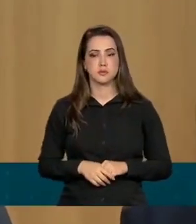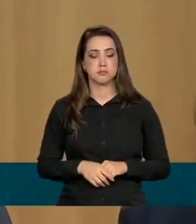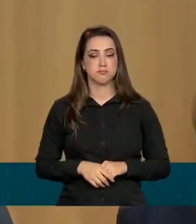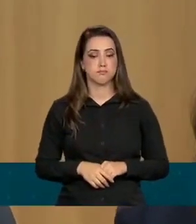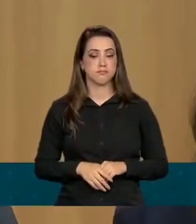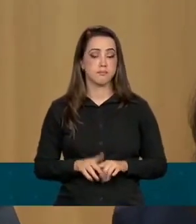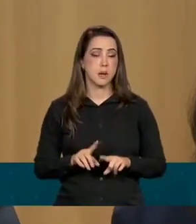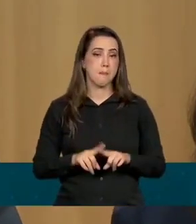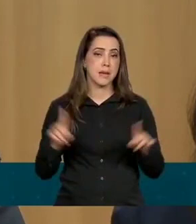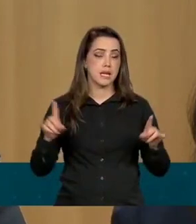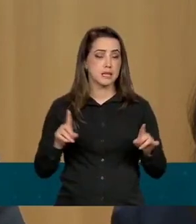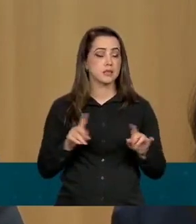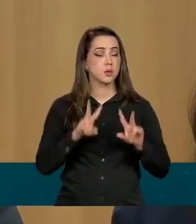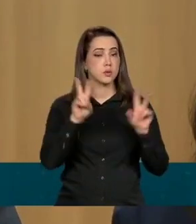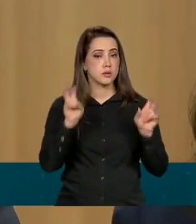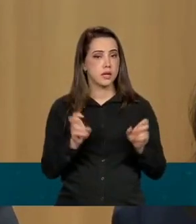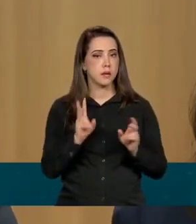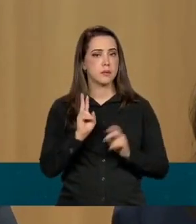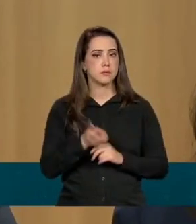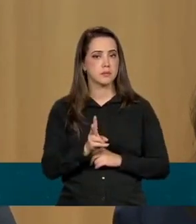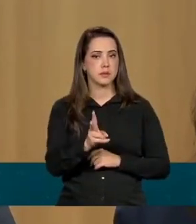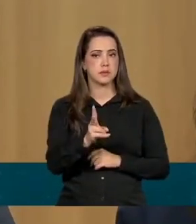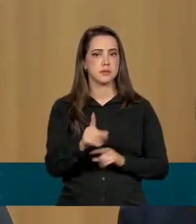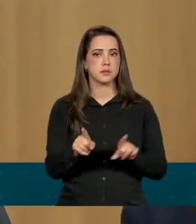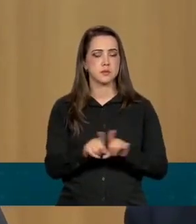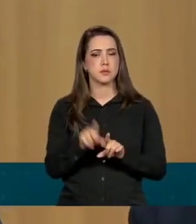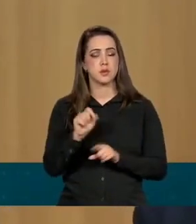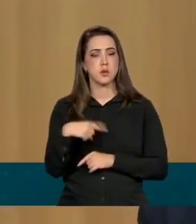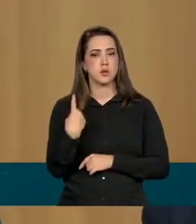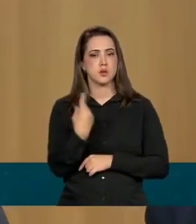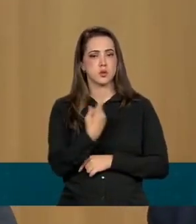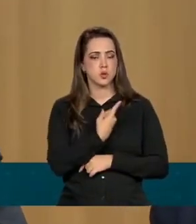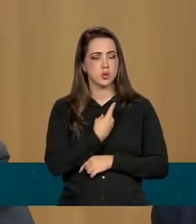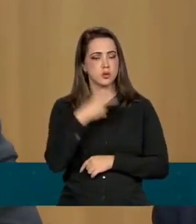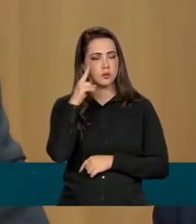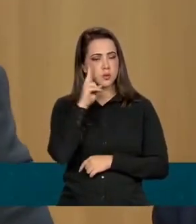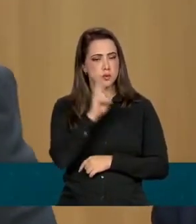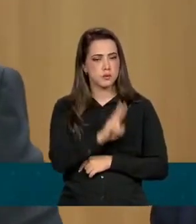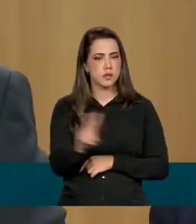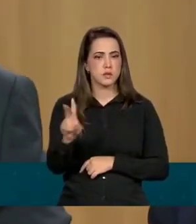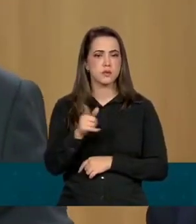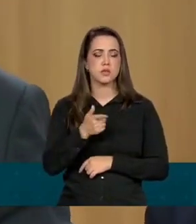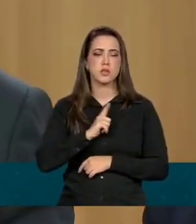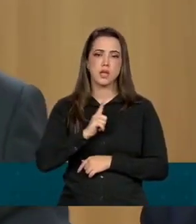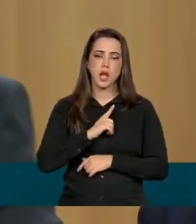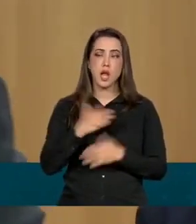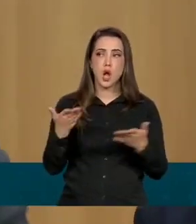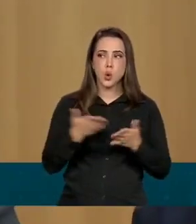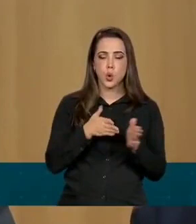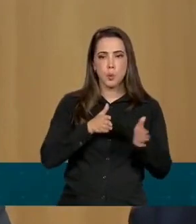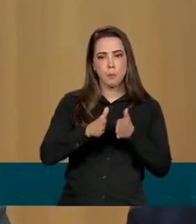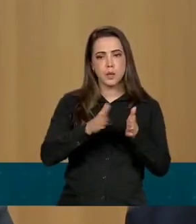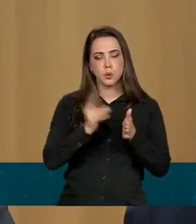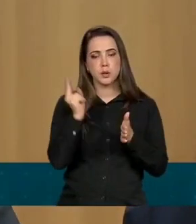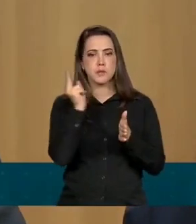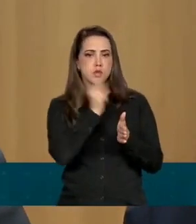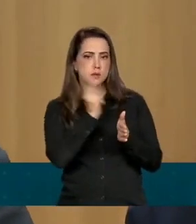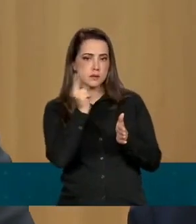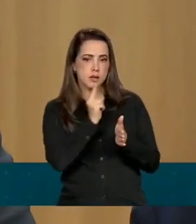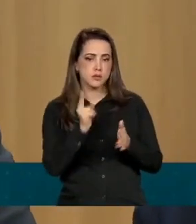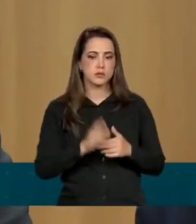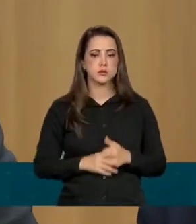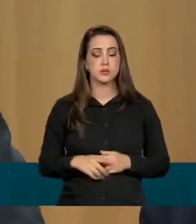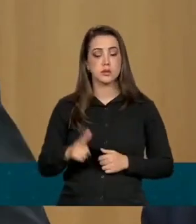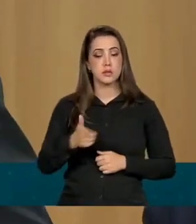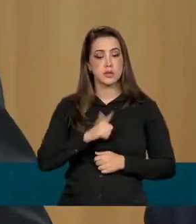Não obstante esses avanços, nós estamos vendo que há uma situação emergencial